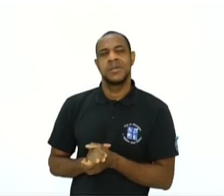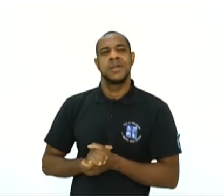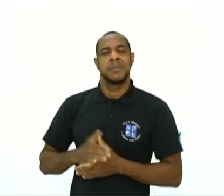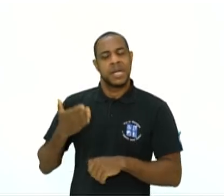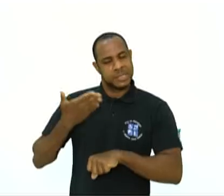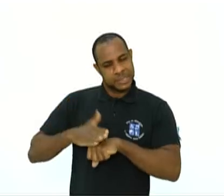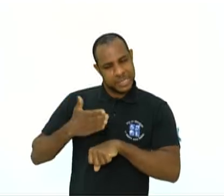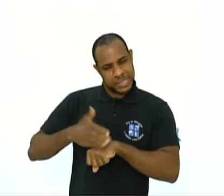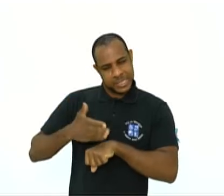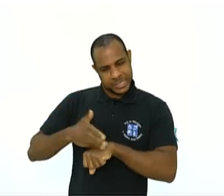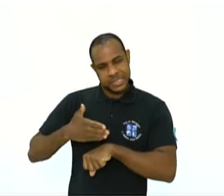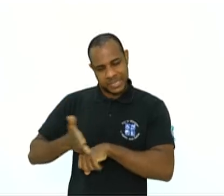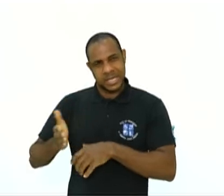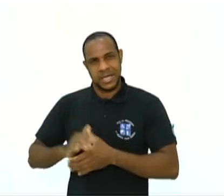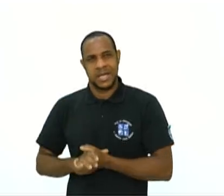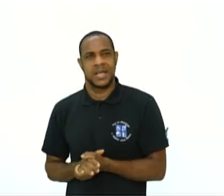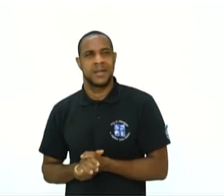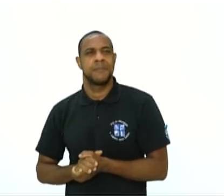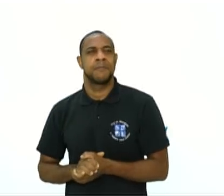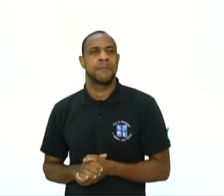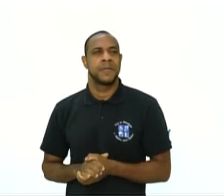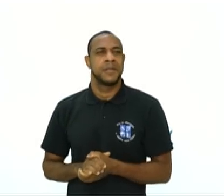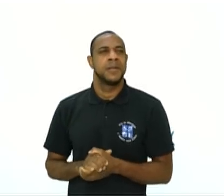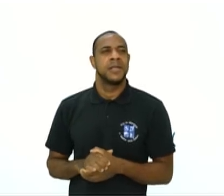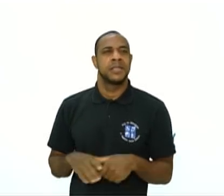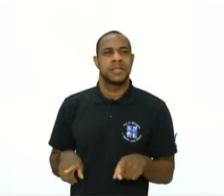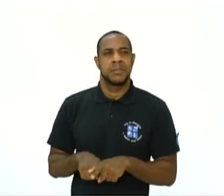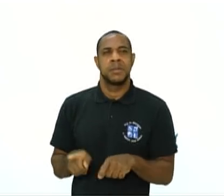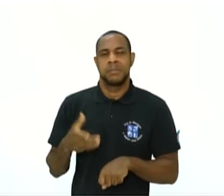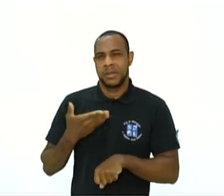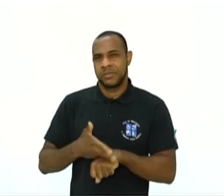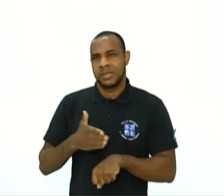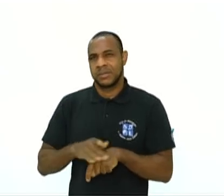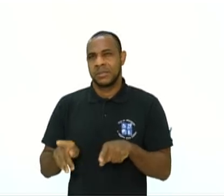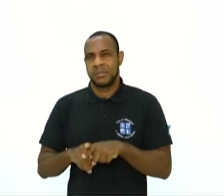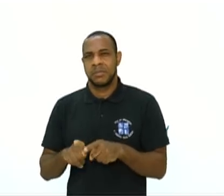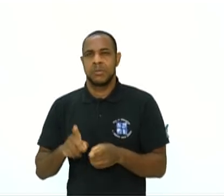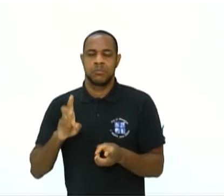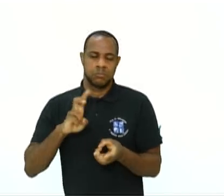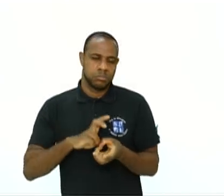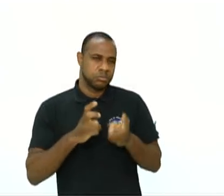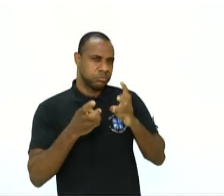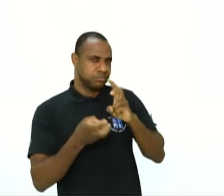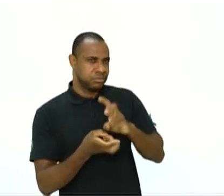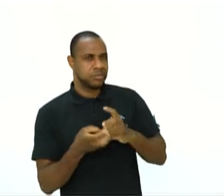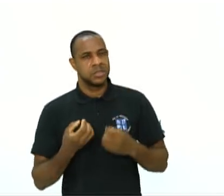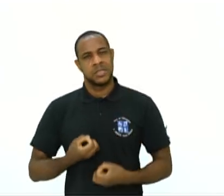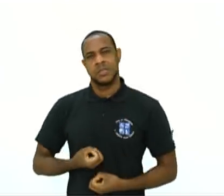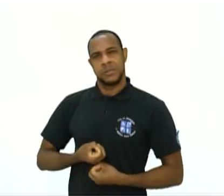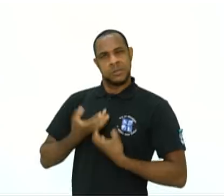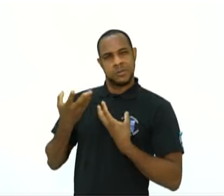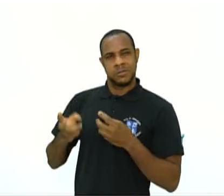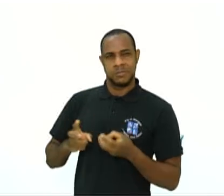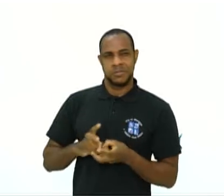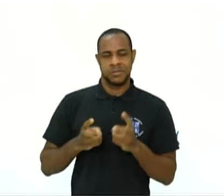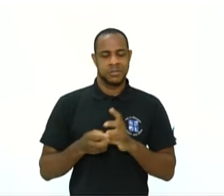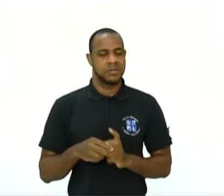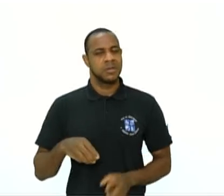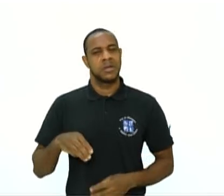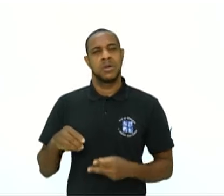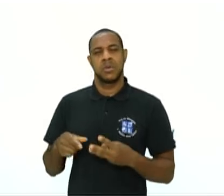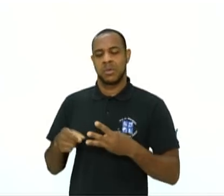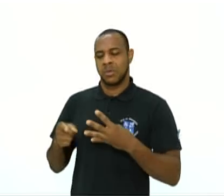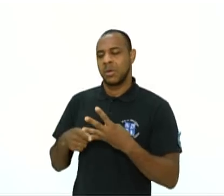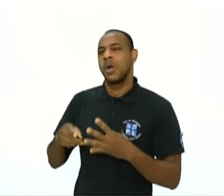né, das maldades que eles sofriam também. E praticamos a ginga, né, inspirado aqui no mestre Mola, né, que